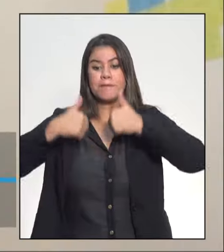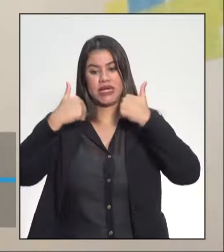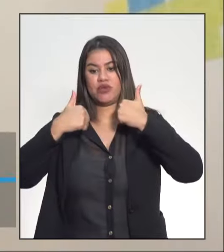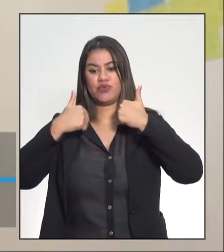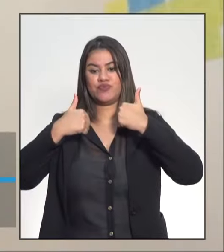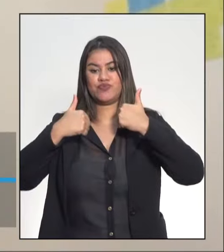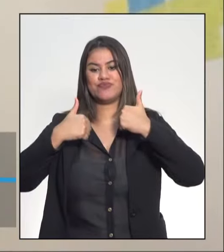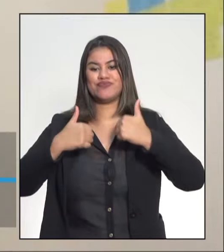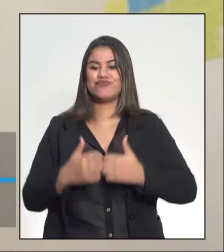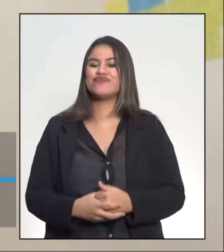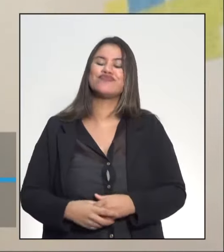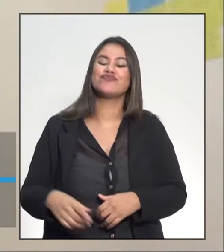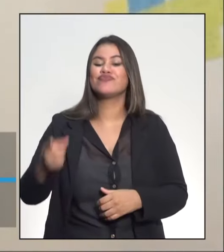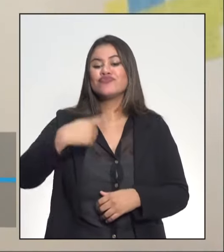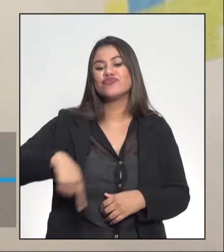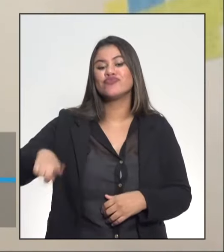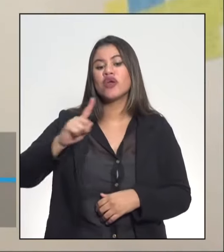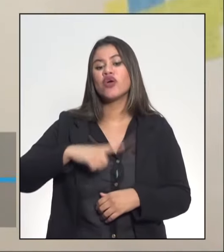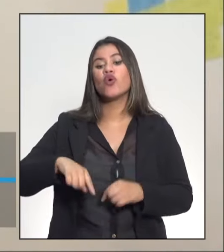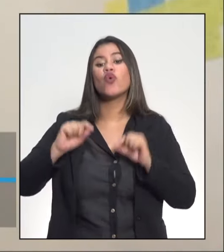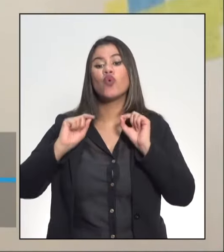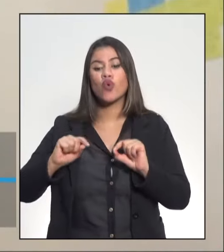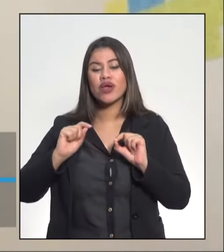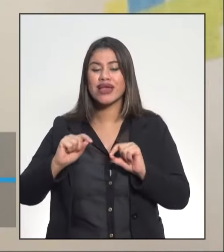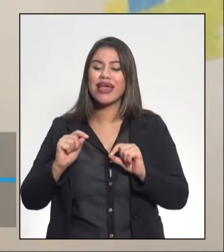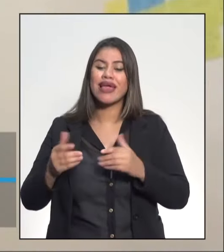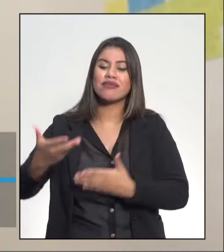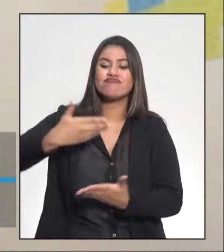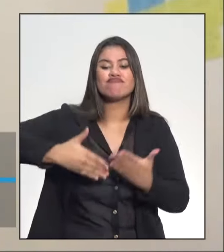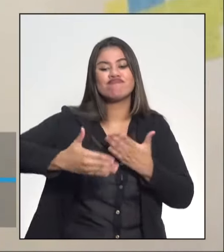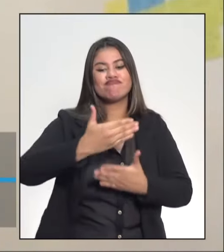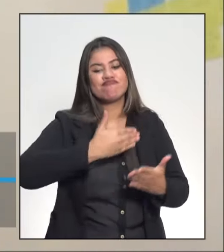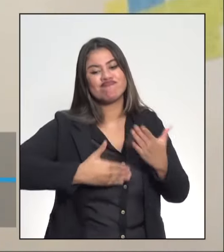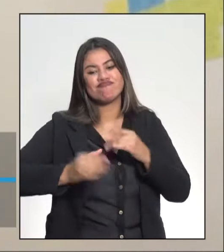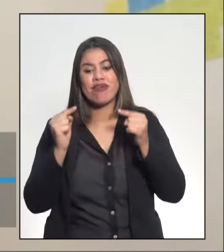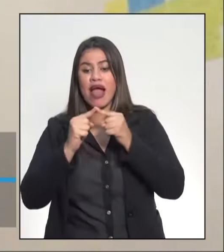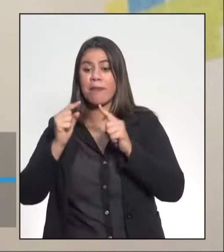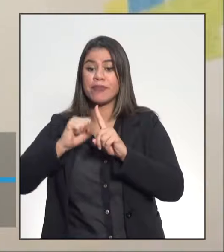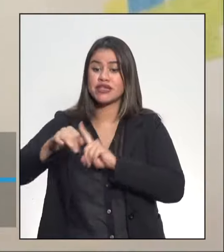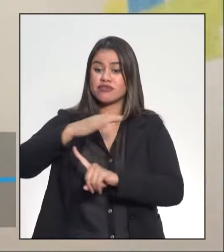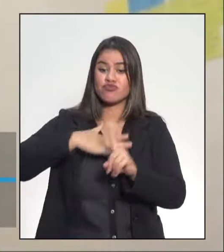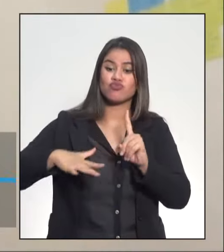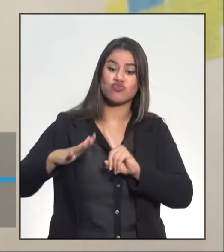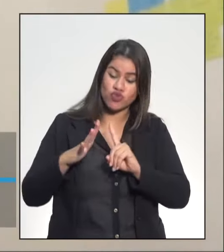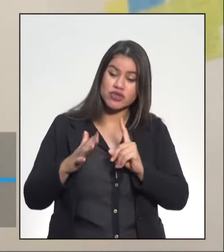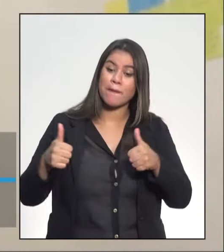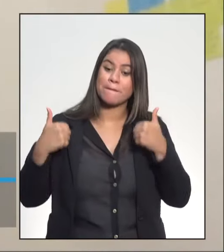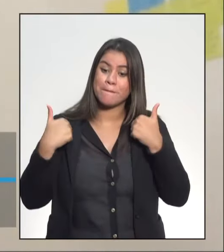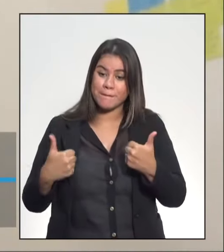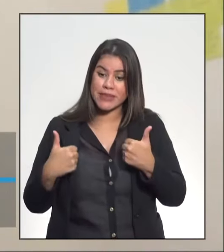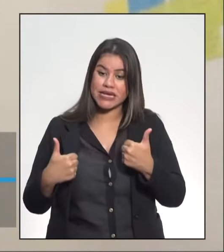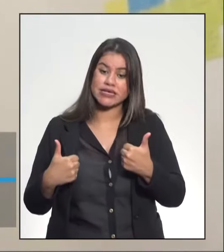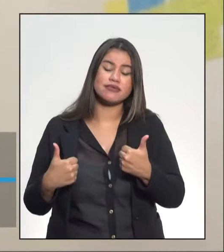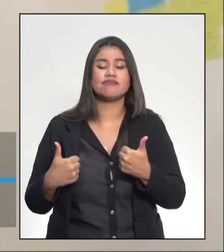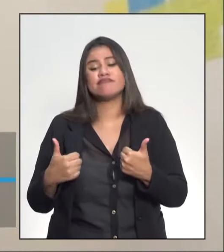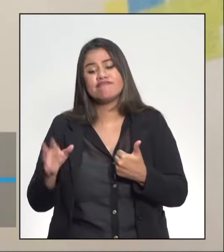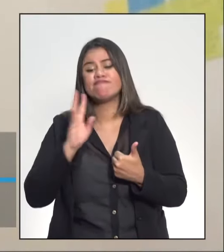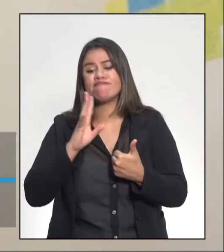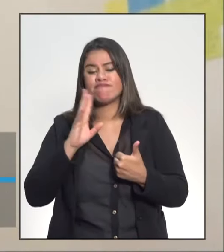A gente consegue conviver de forma muito mais harmoniosa em sociedade. Isso é muito legal. Isso é muito precioso.